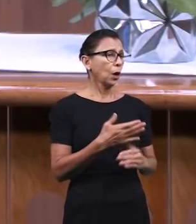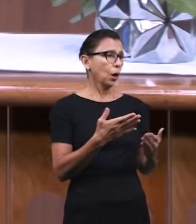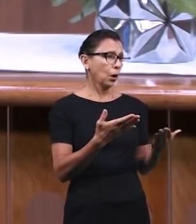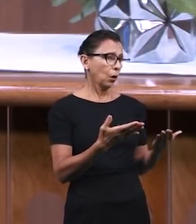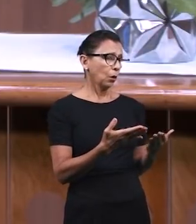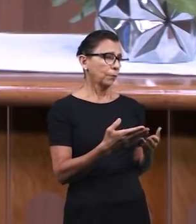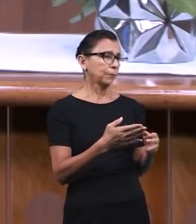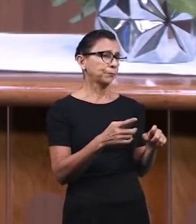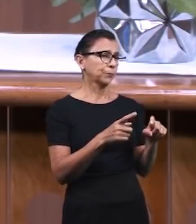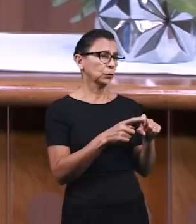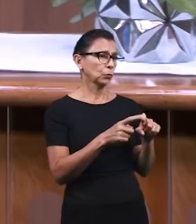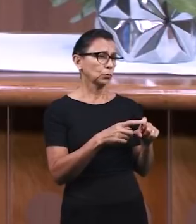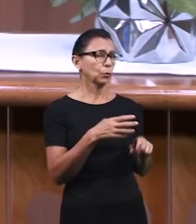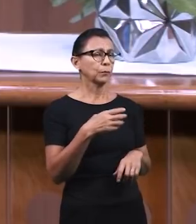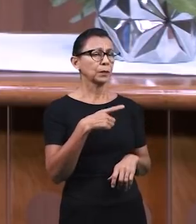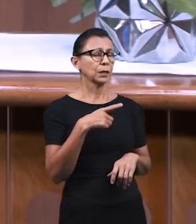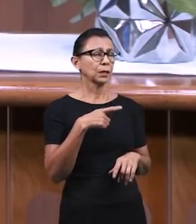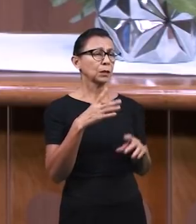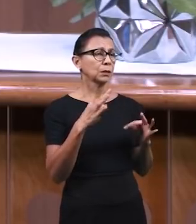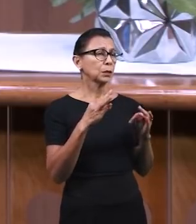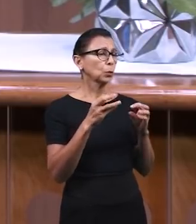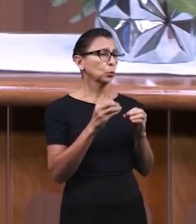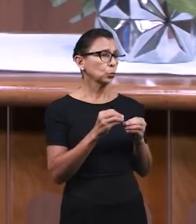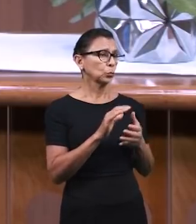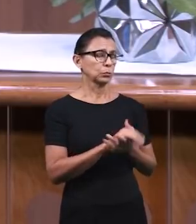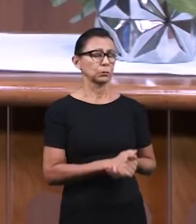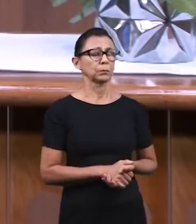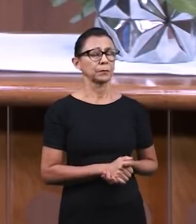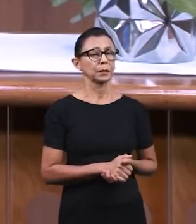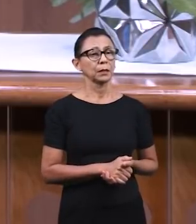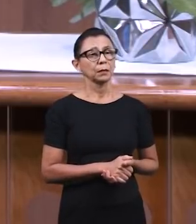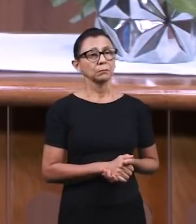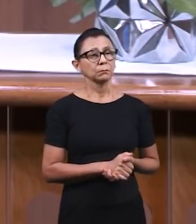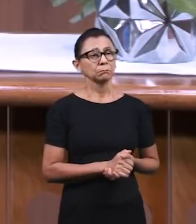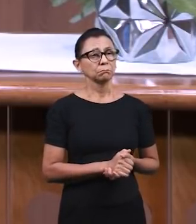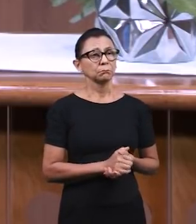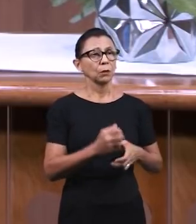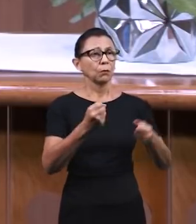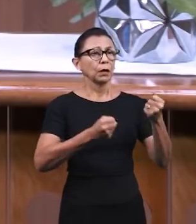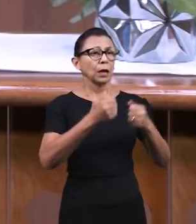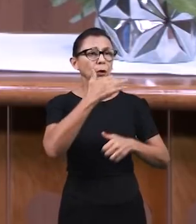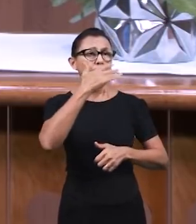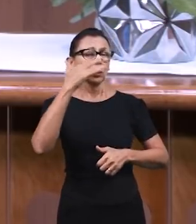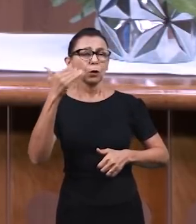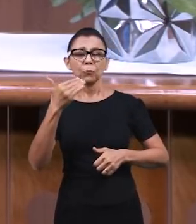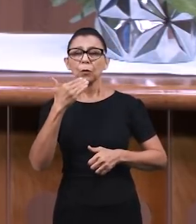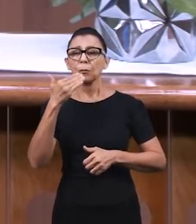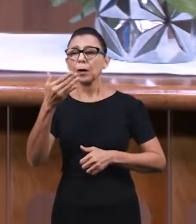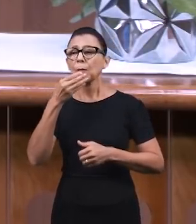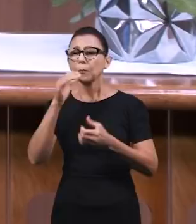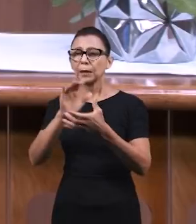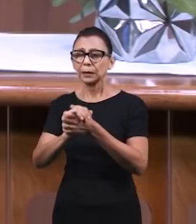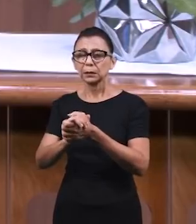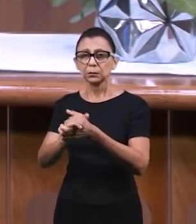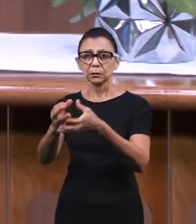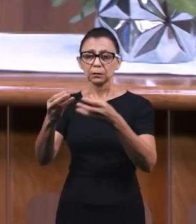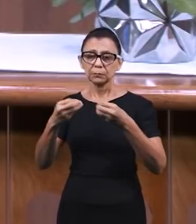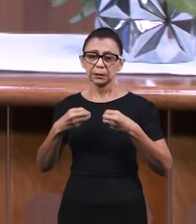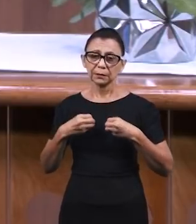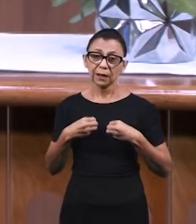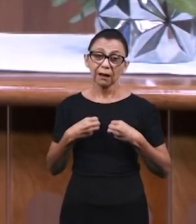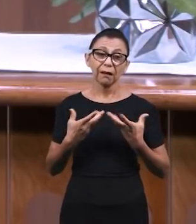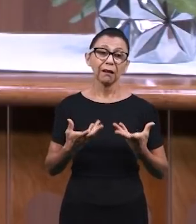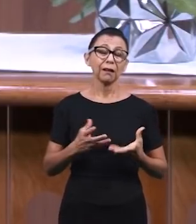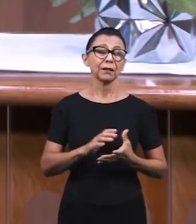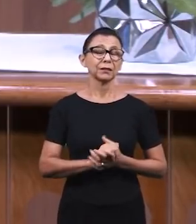tudo. Eu preciso de um carro novo, meu marido me dá um carro. Às vezes eu tenho uma dificuldade. Um mês passado, uns 2